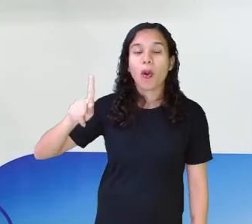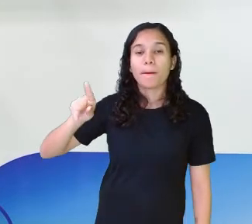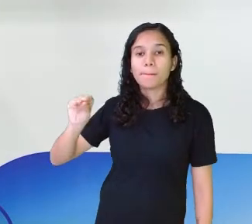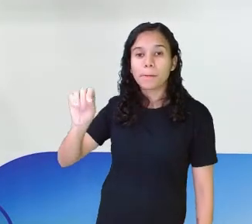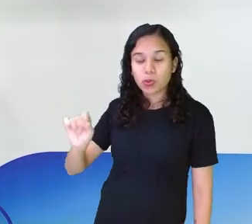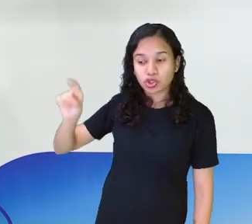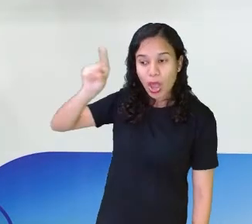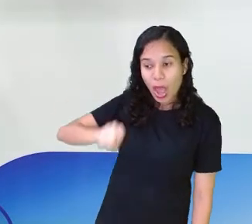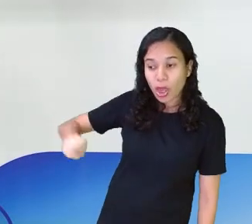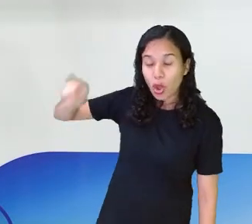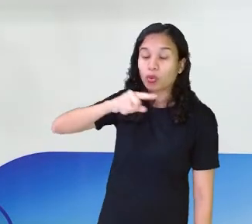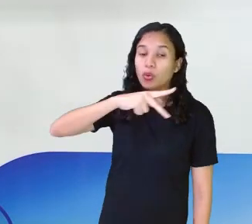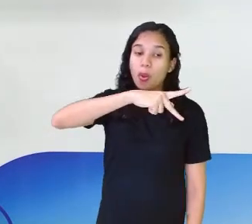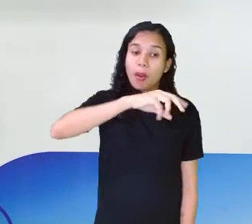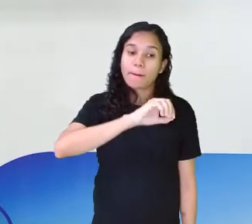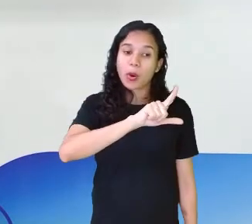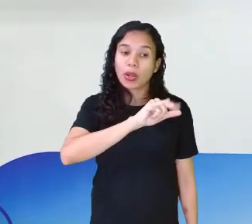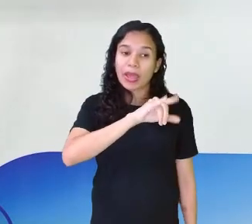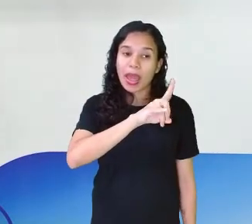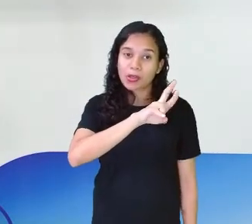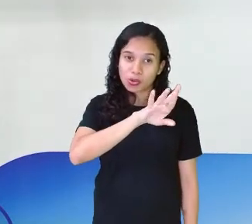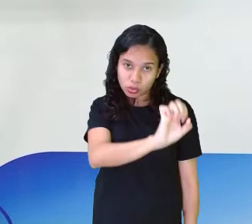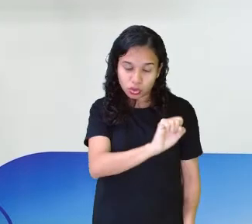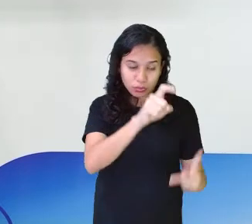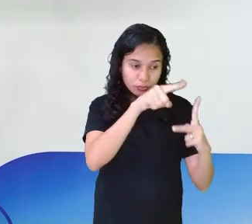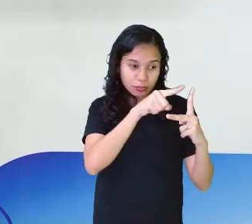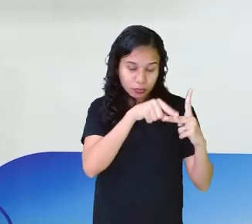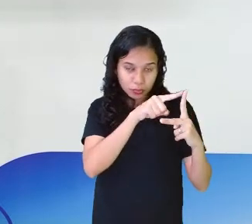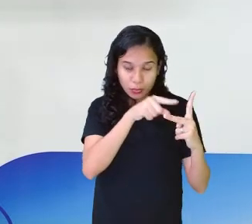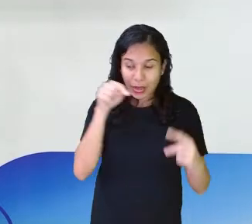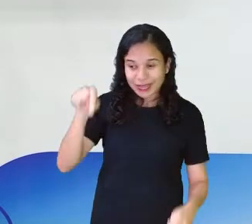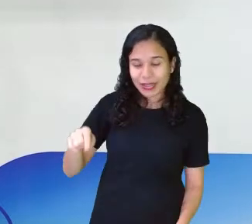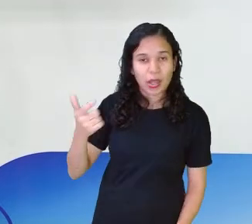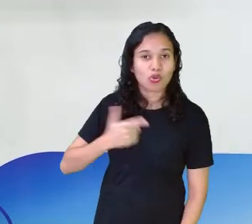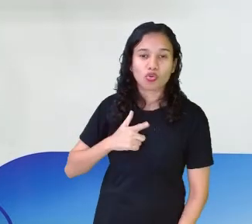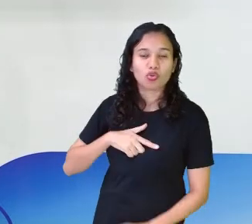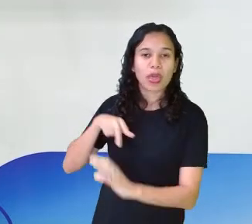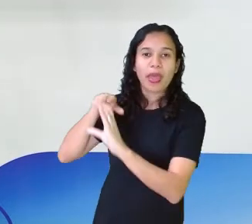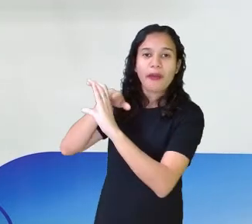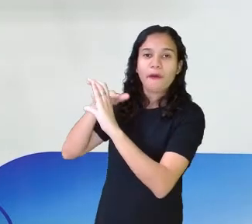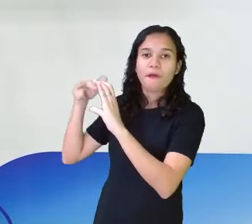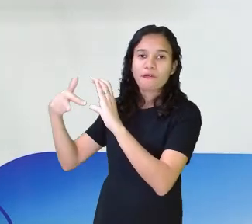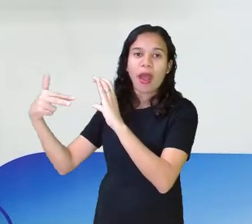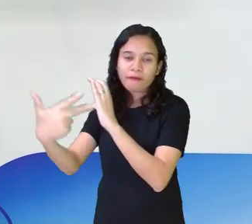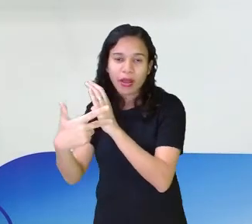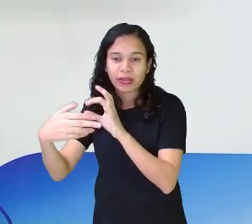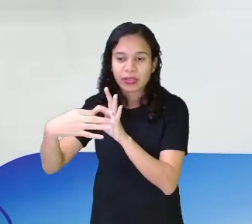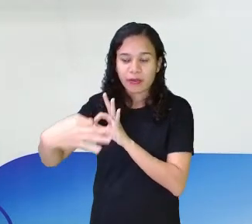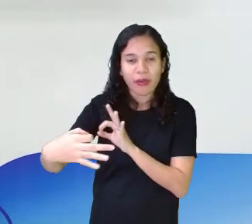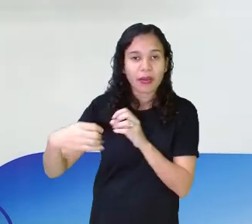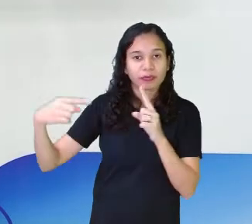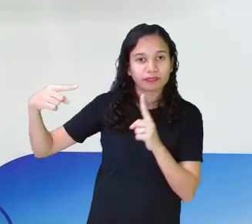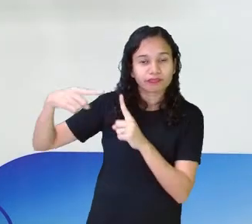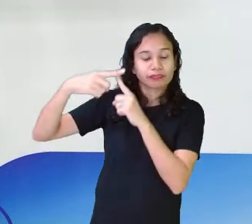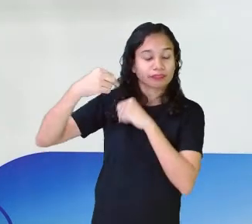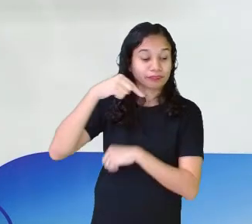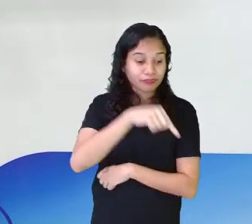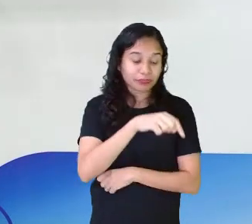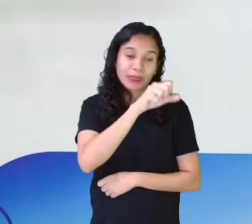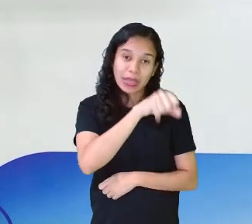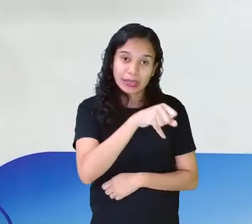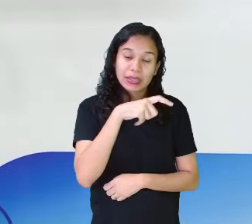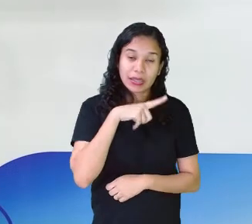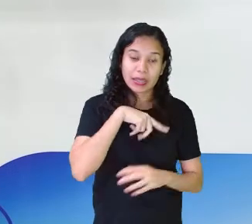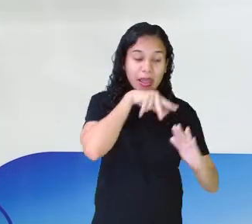e poliedros. Corpos arredondados, a gente não fala em face, vértice e aresta. poliedro sim, porque eles